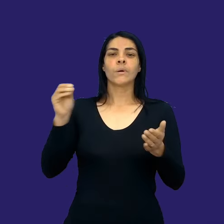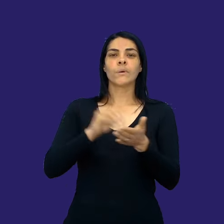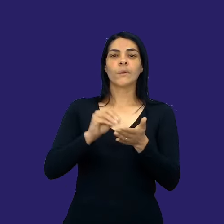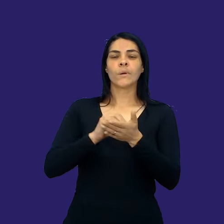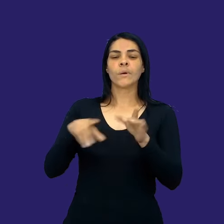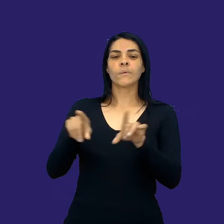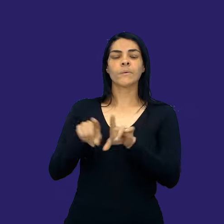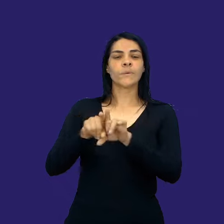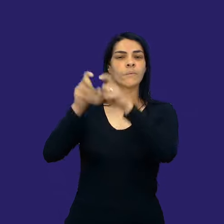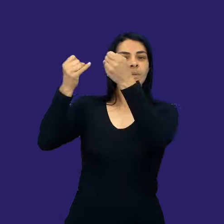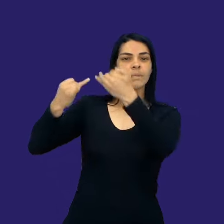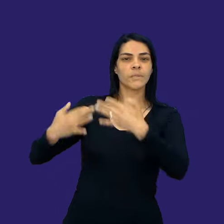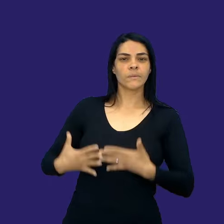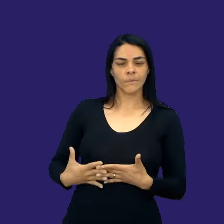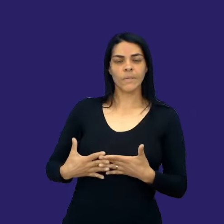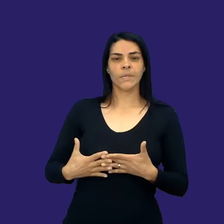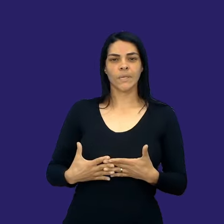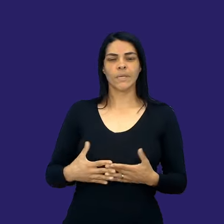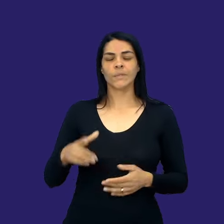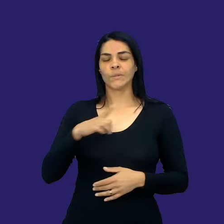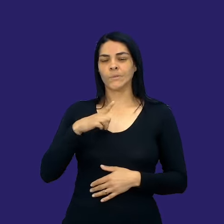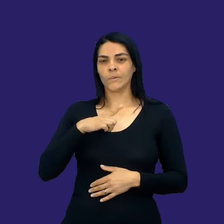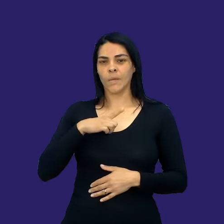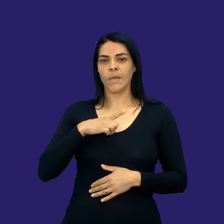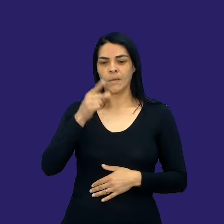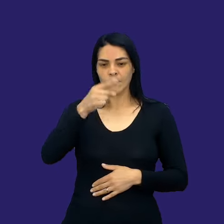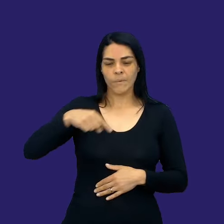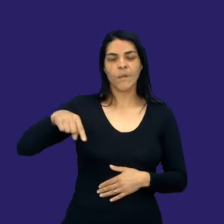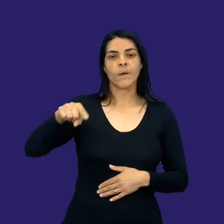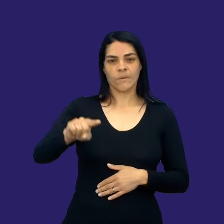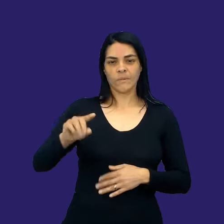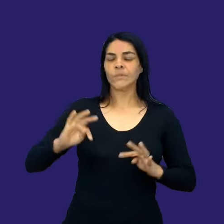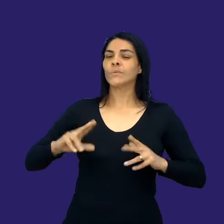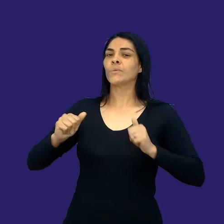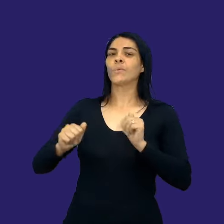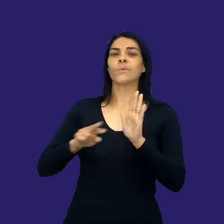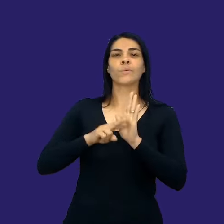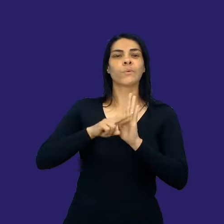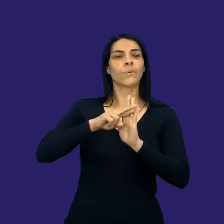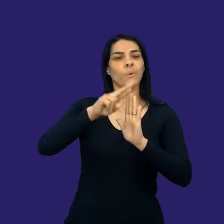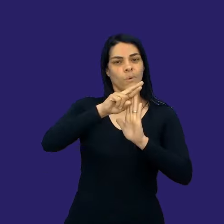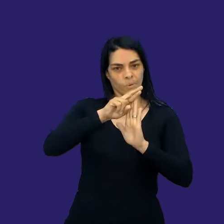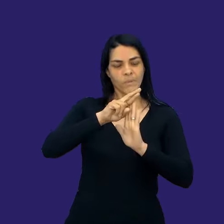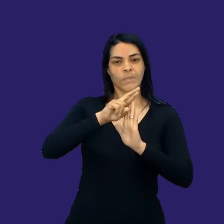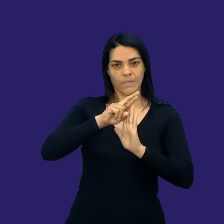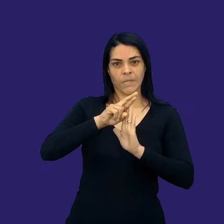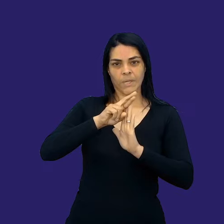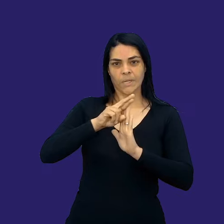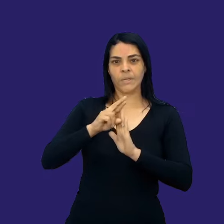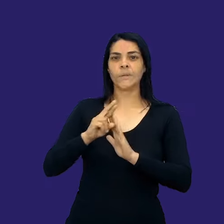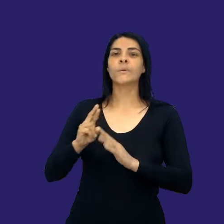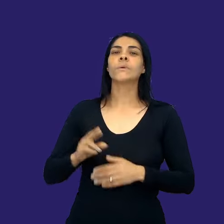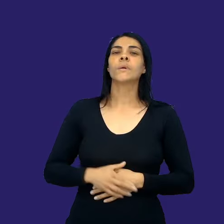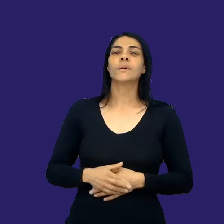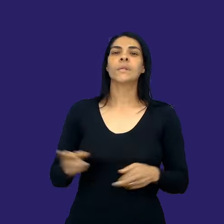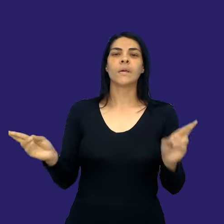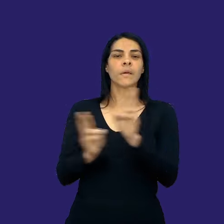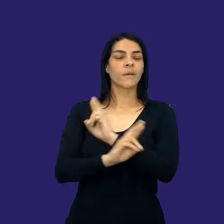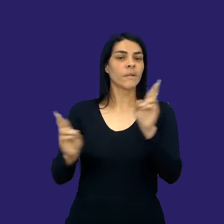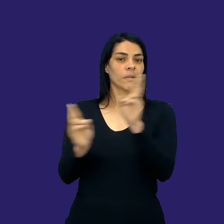que está à disposição de vocês todo o roteiro relacionado a essas formações que